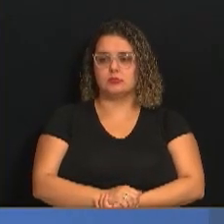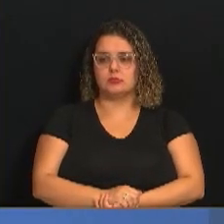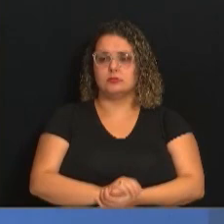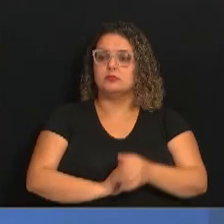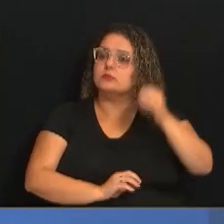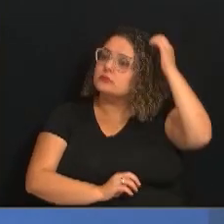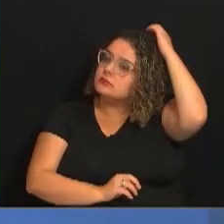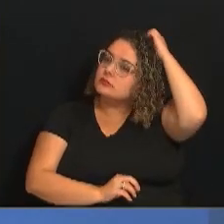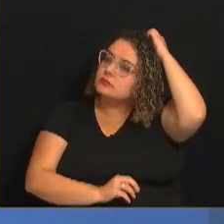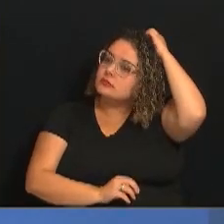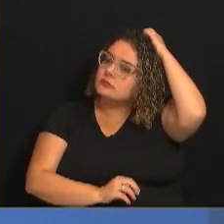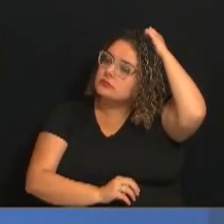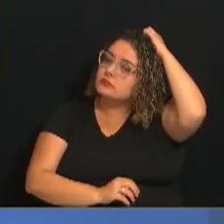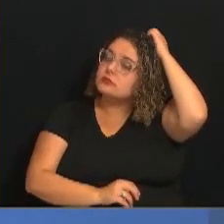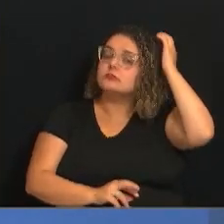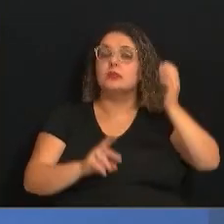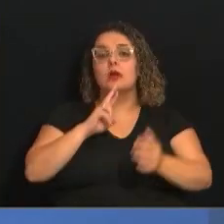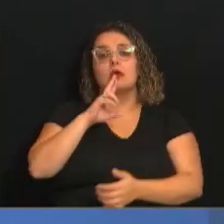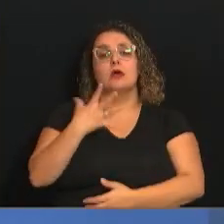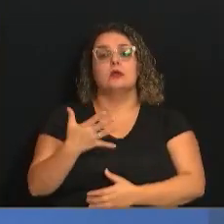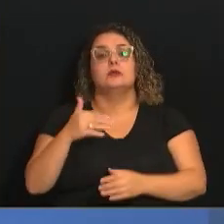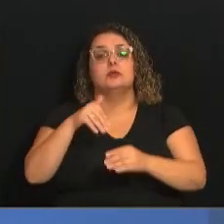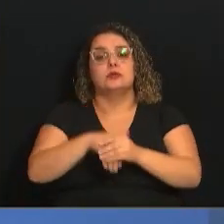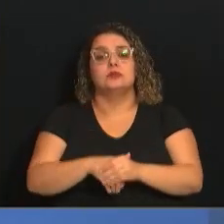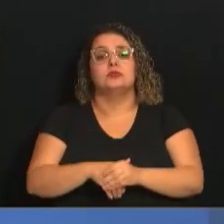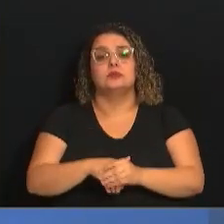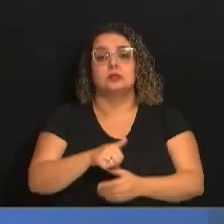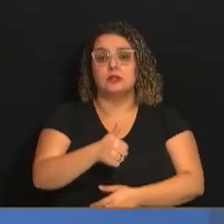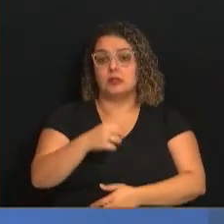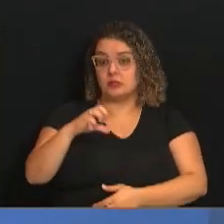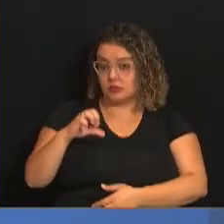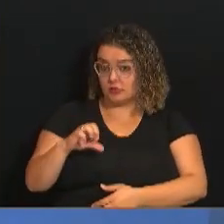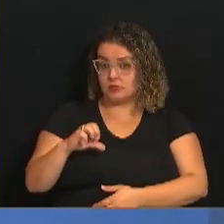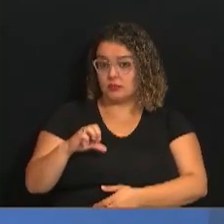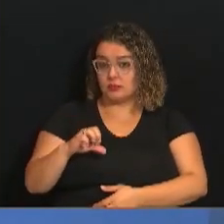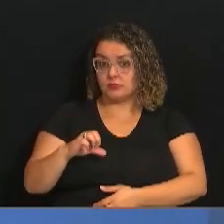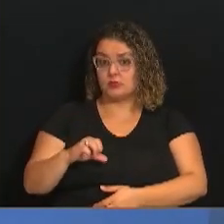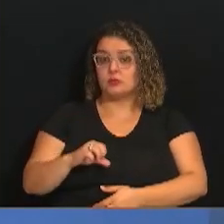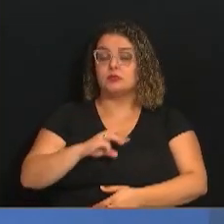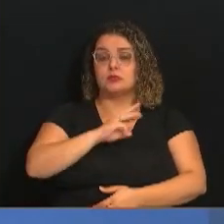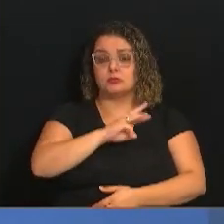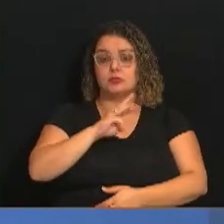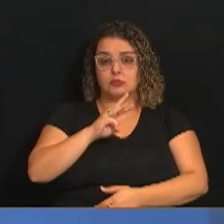E o resultado completo da votação da 19ª reunião extraordinária está no site